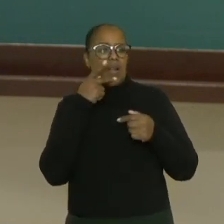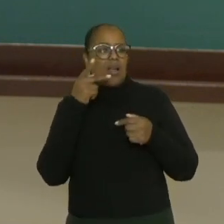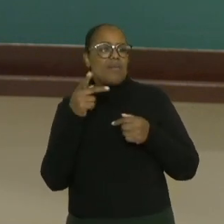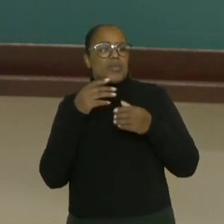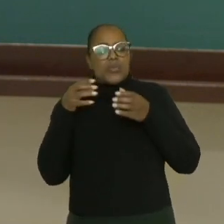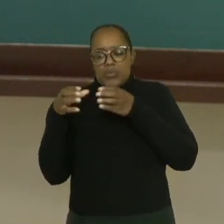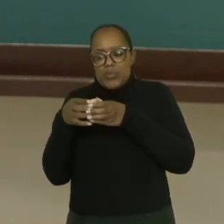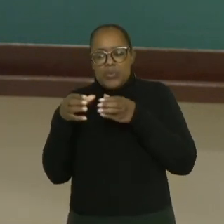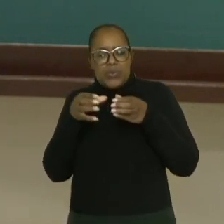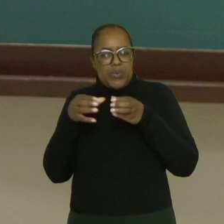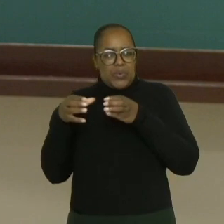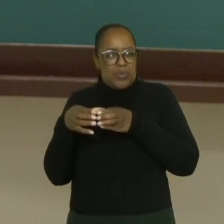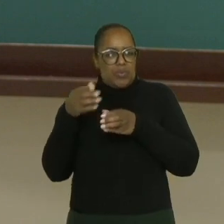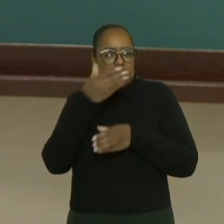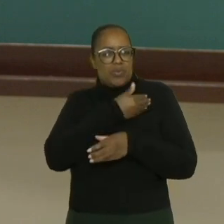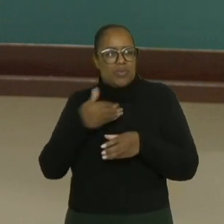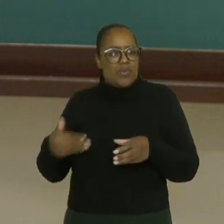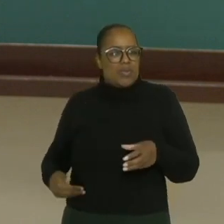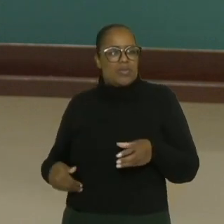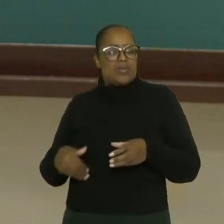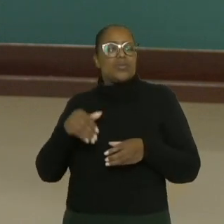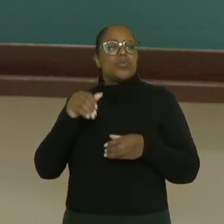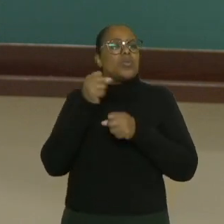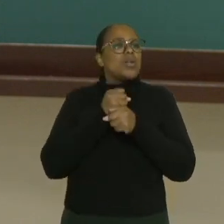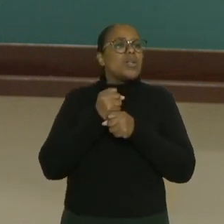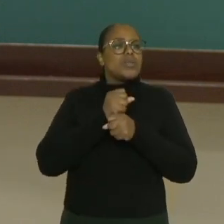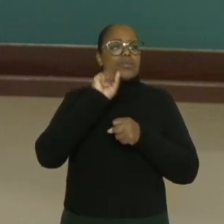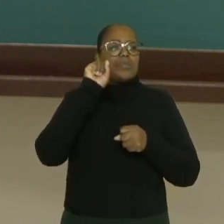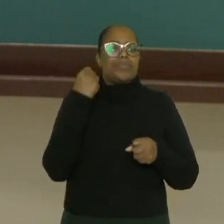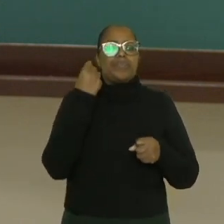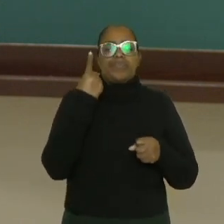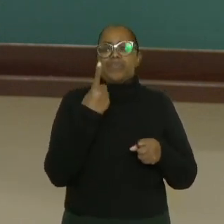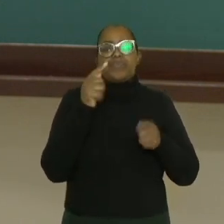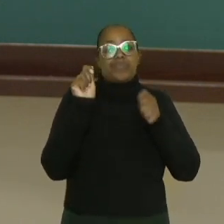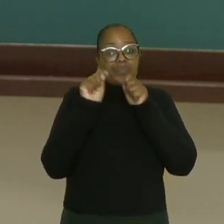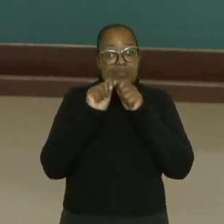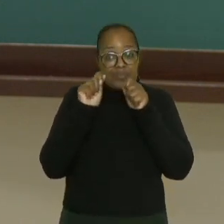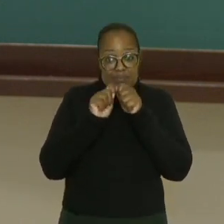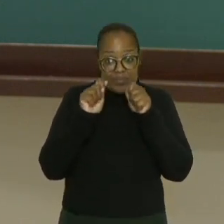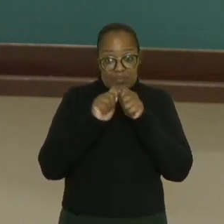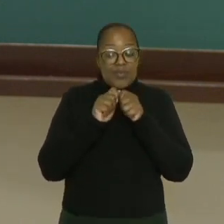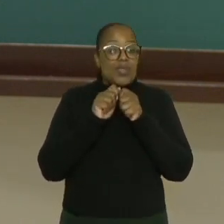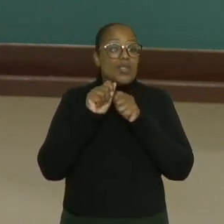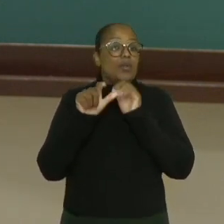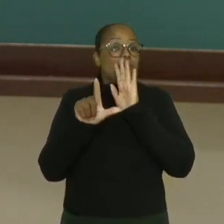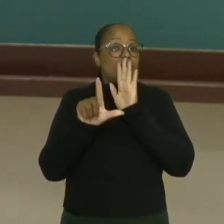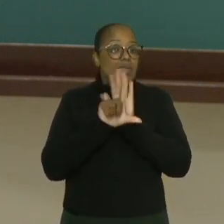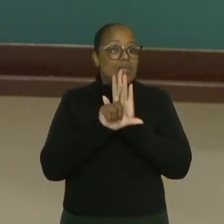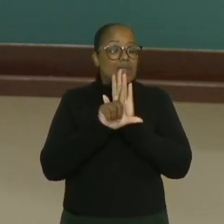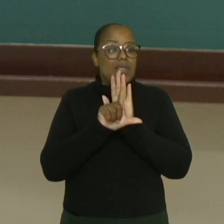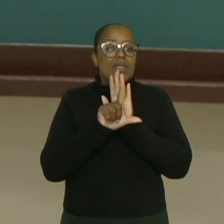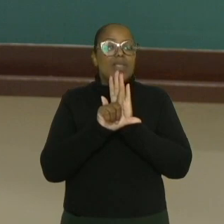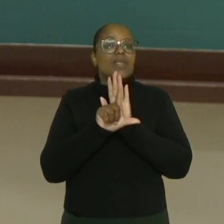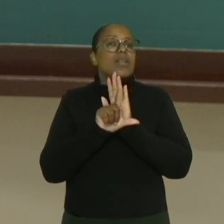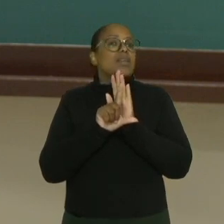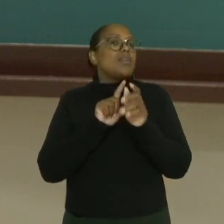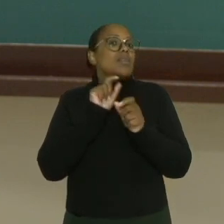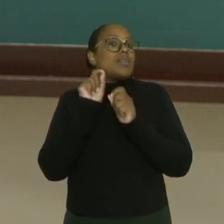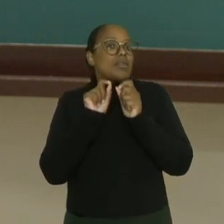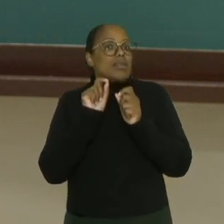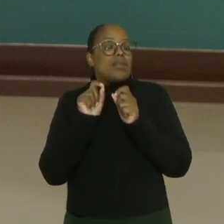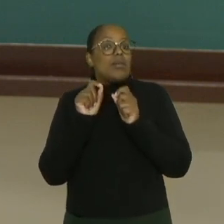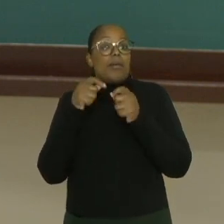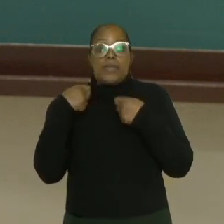dos Deputados, lá em 81, vai formular uma lei, reformar uma lei para introduzir o